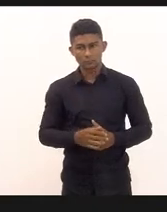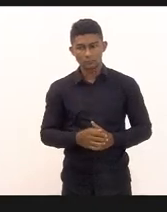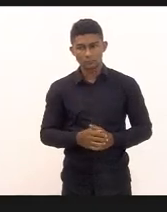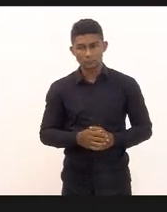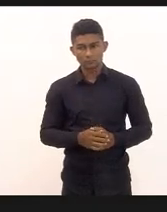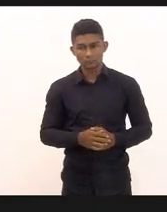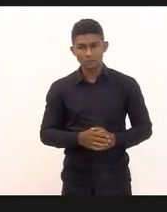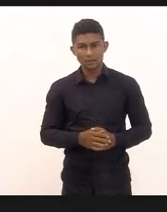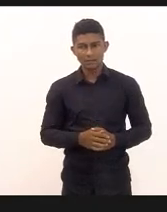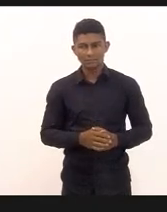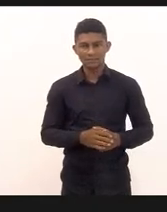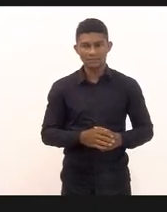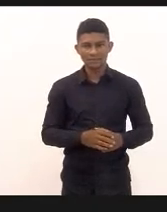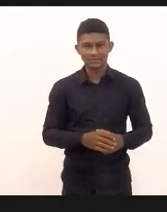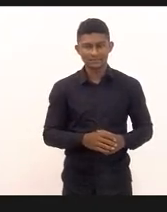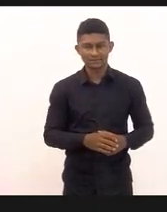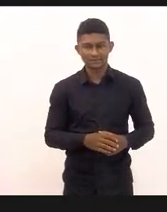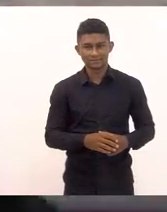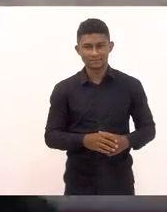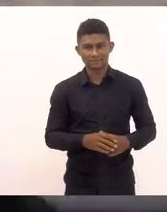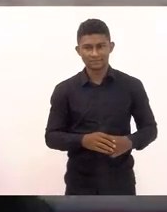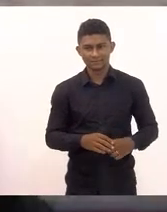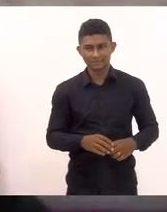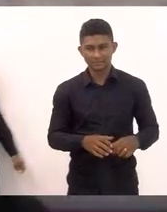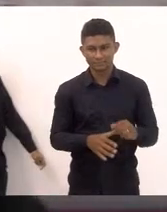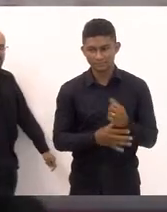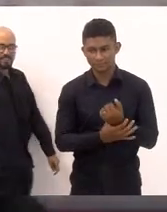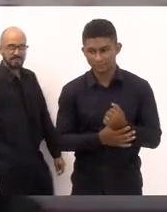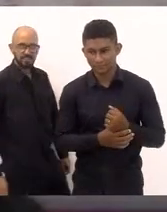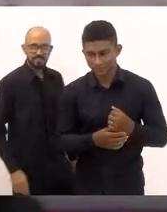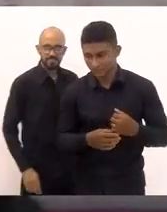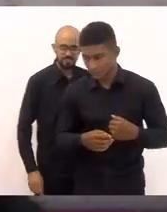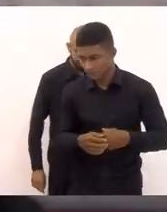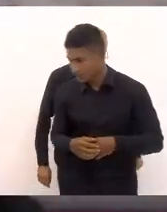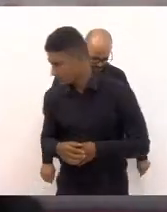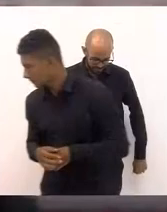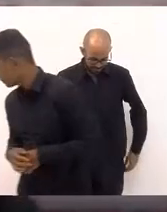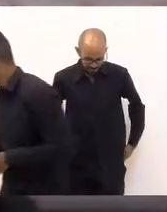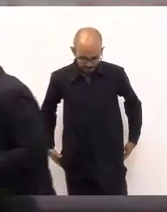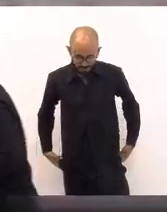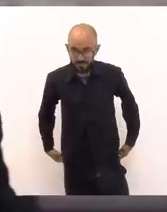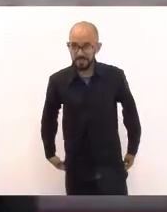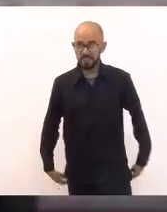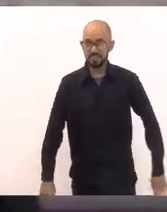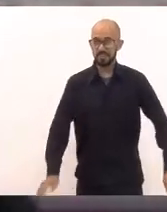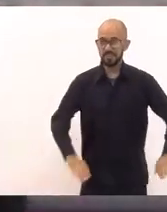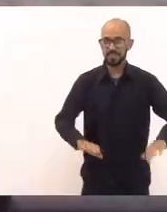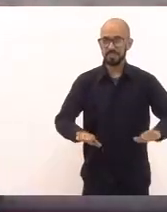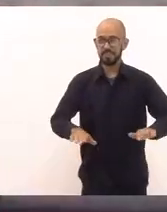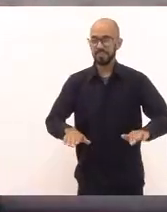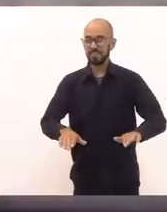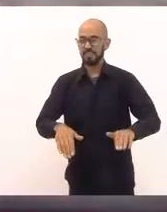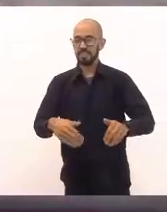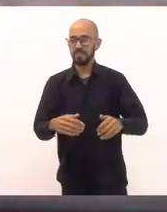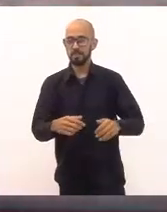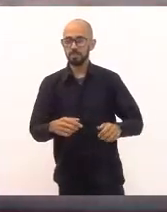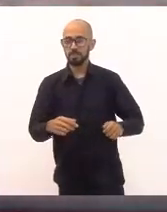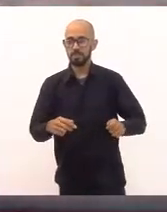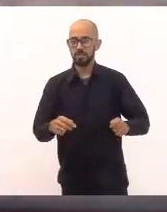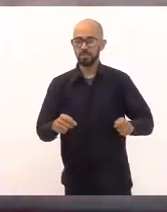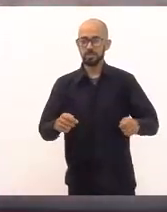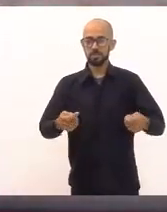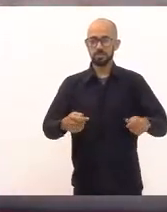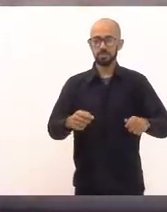muito importante para a segurança pública do Estado do Rio de Janeiro e para a valorização